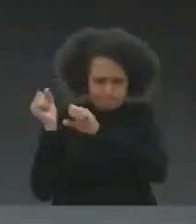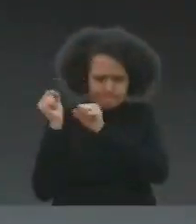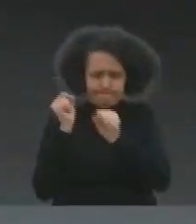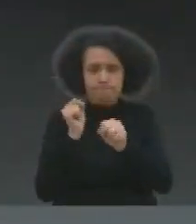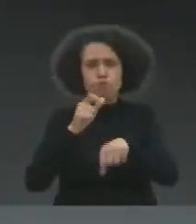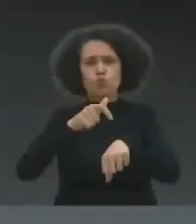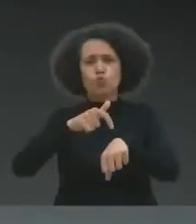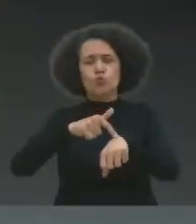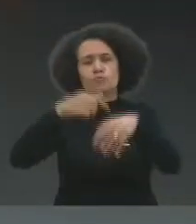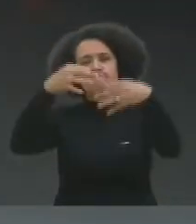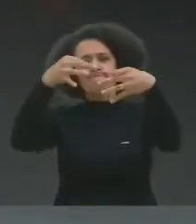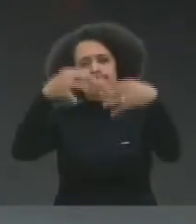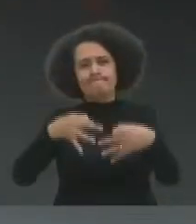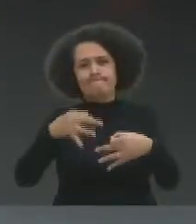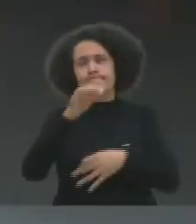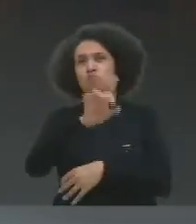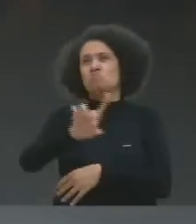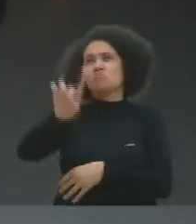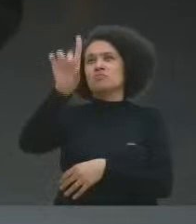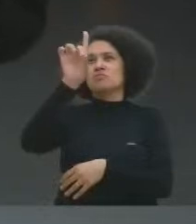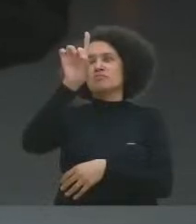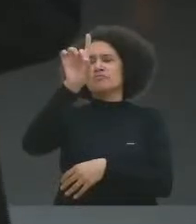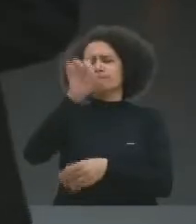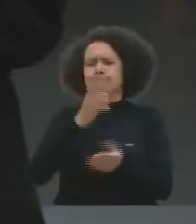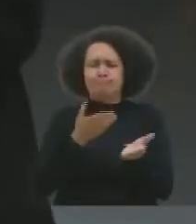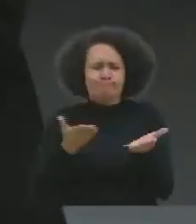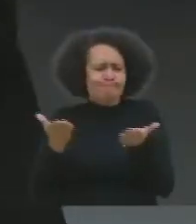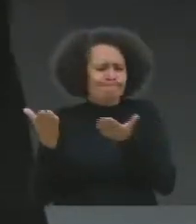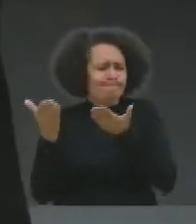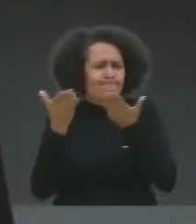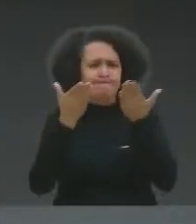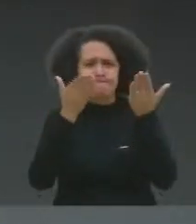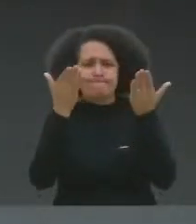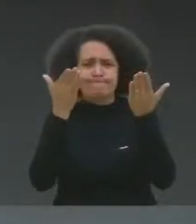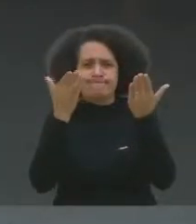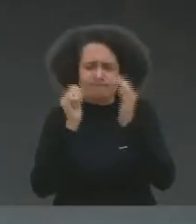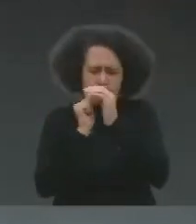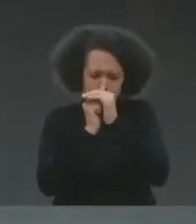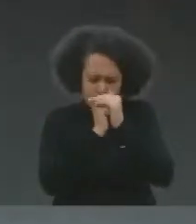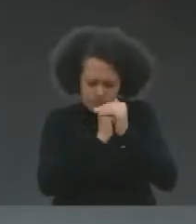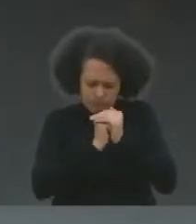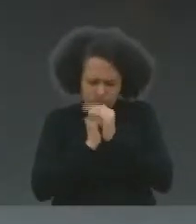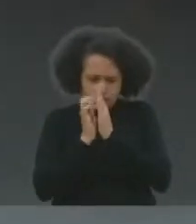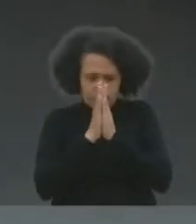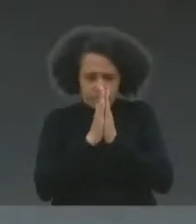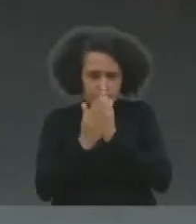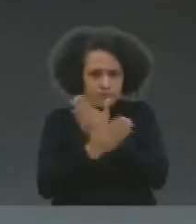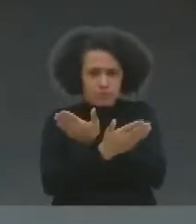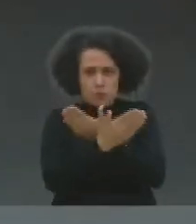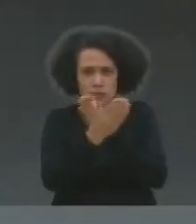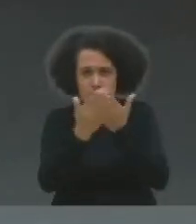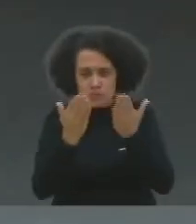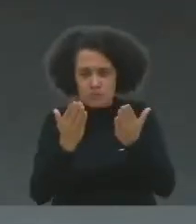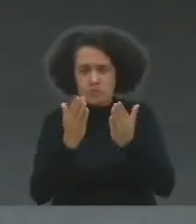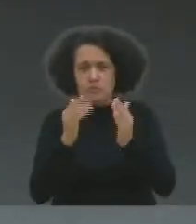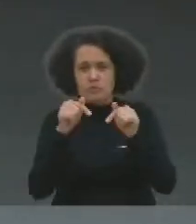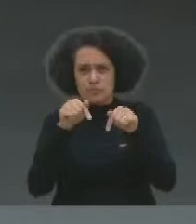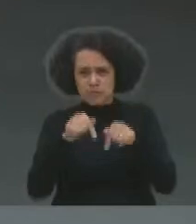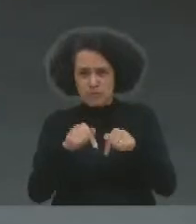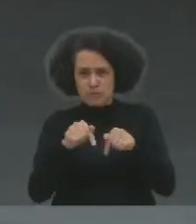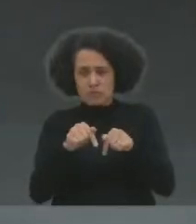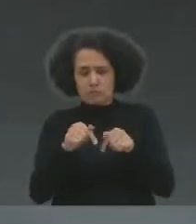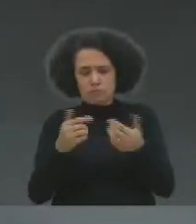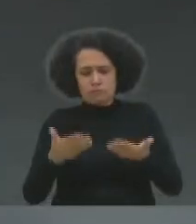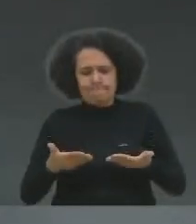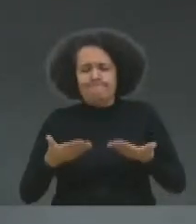nos exaltará. So I pray that all of us here. Então eu oro para que todos nós aqui. Will yield to the Spirit. Nos